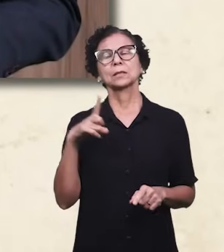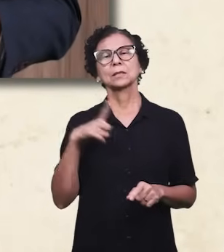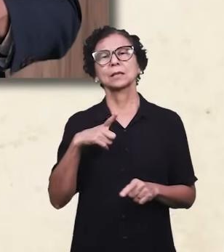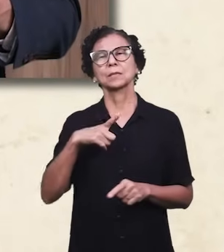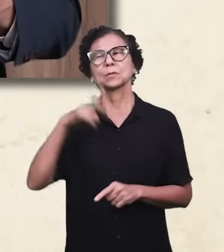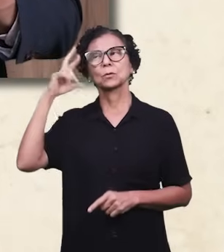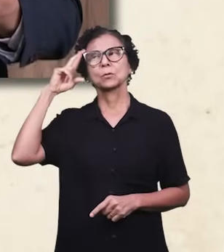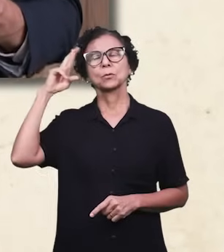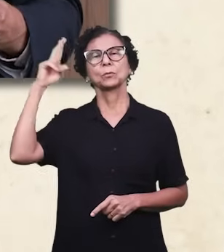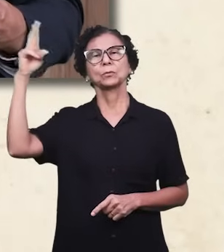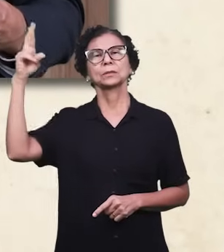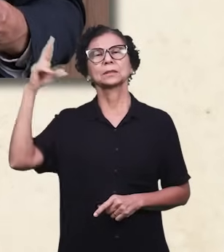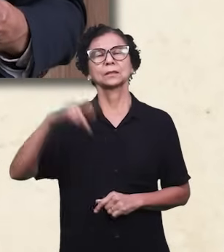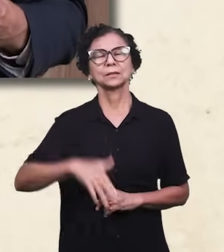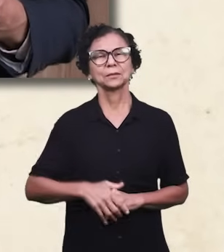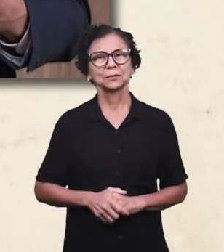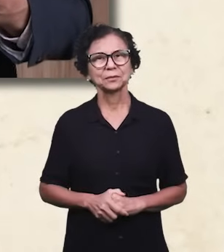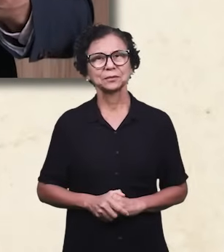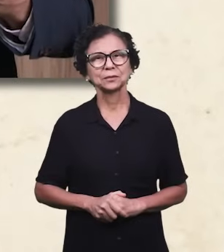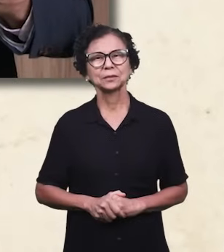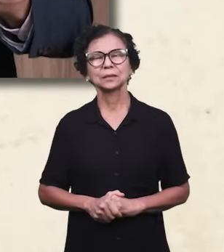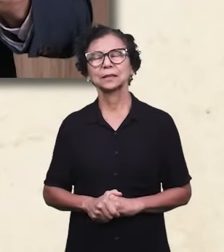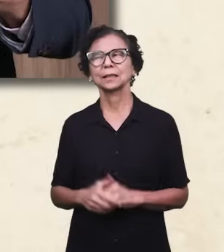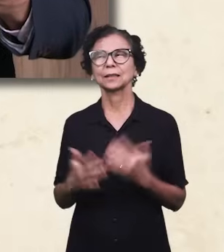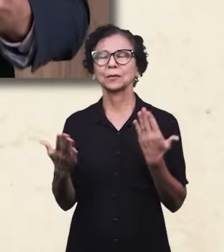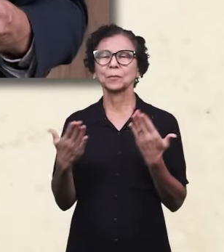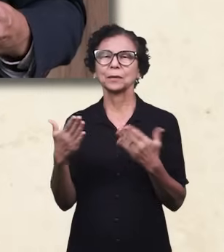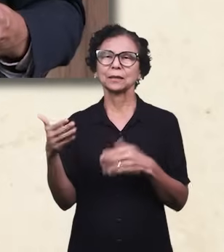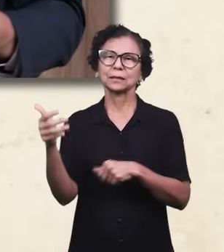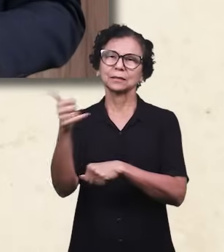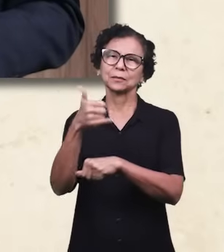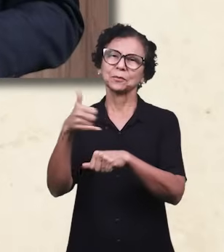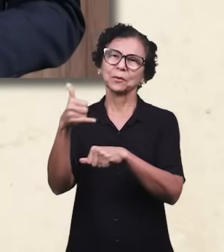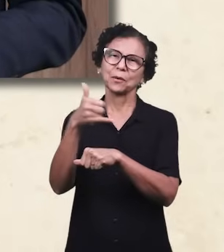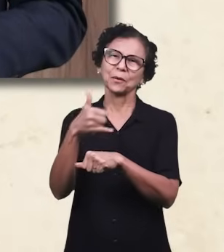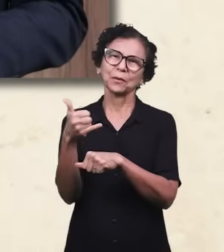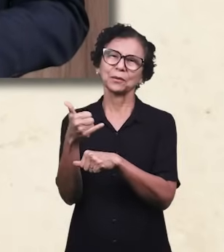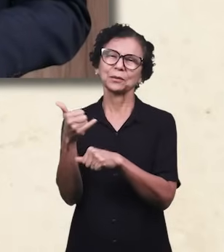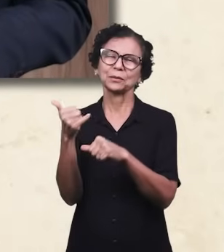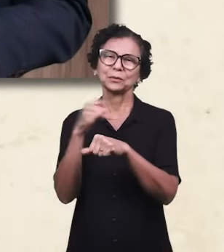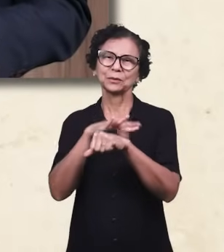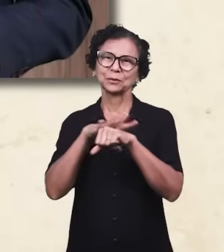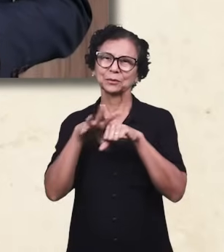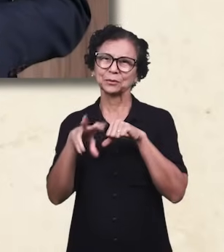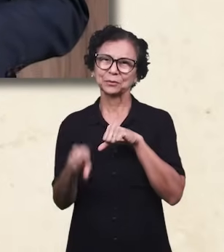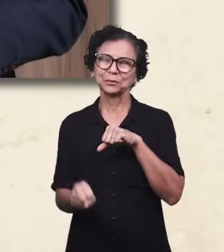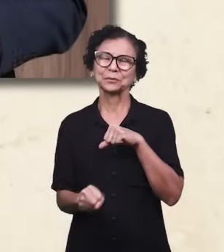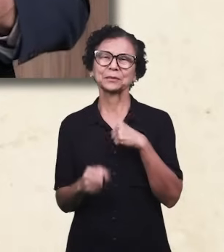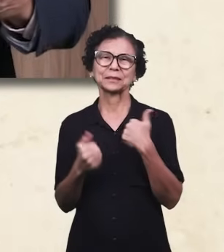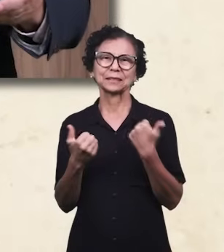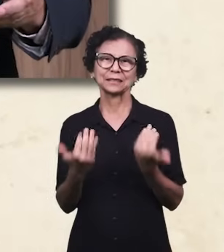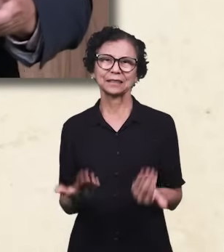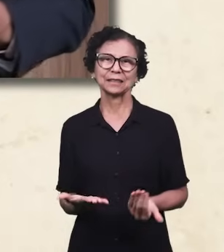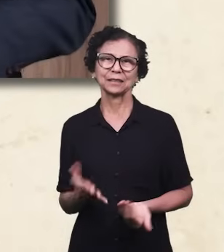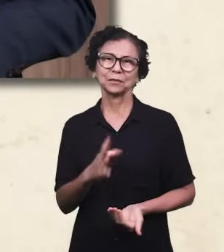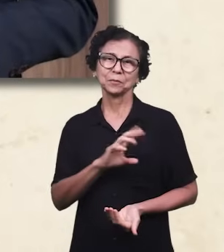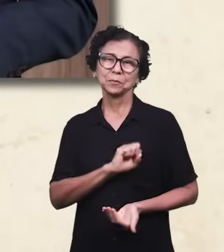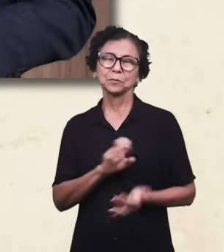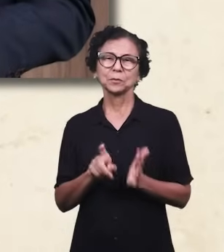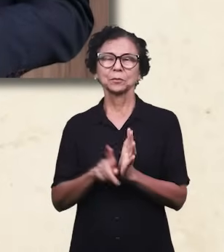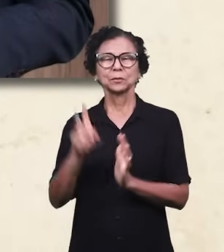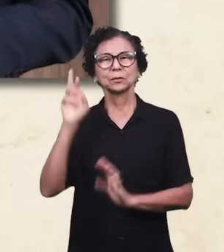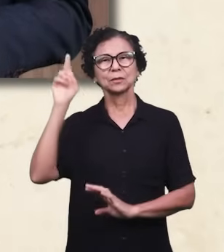temos o bálsamo de Gileade, que é o amor do Senhor. Assim deixamos esse comentário para os